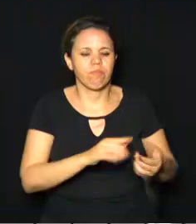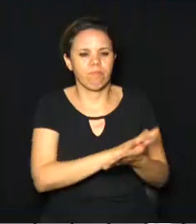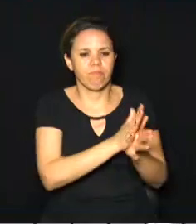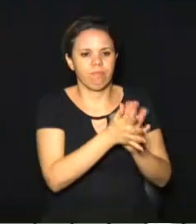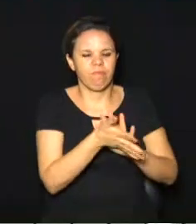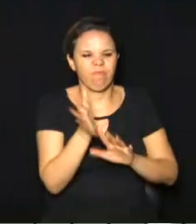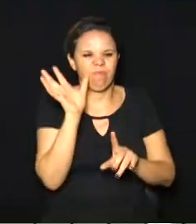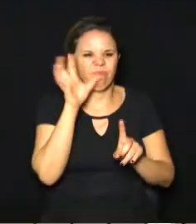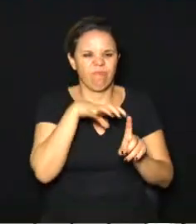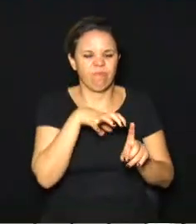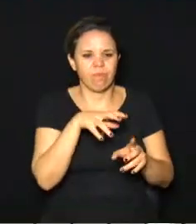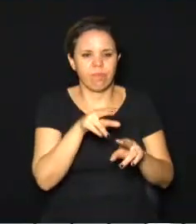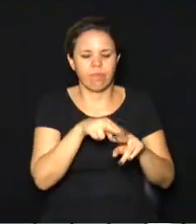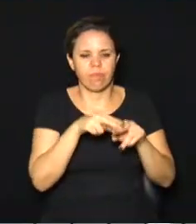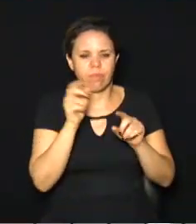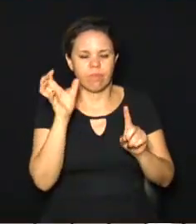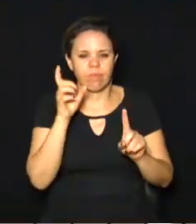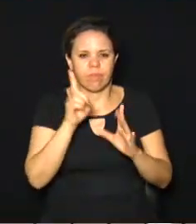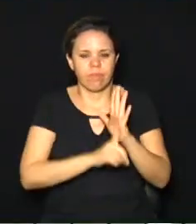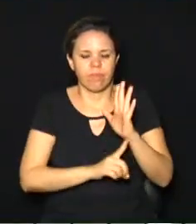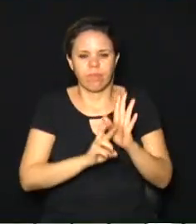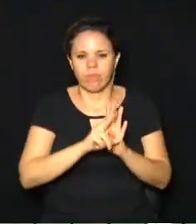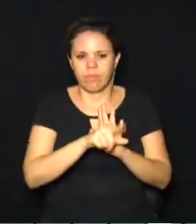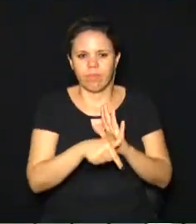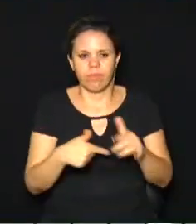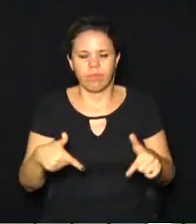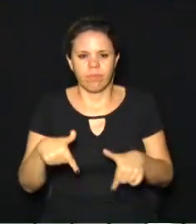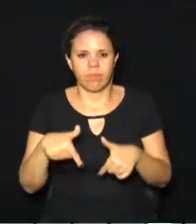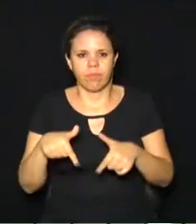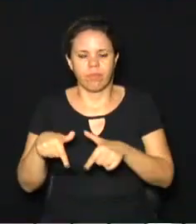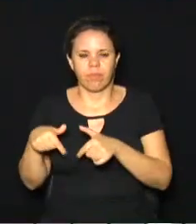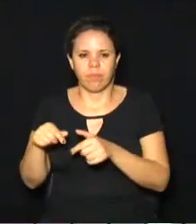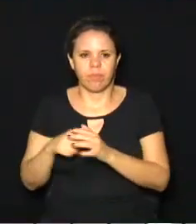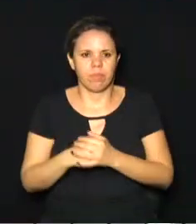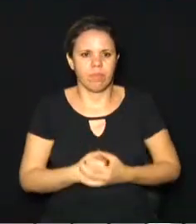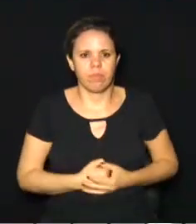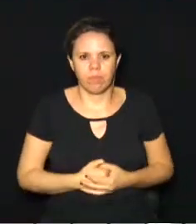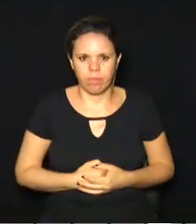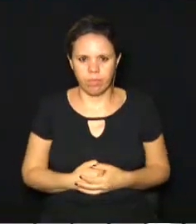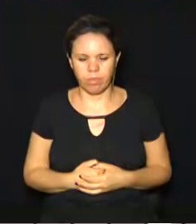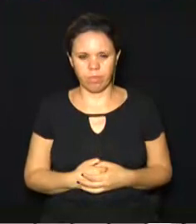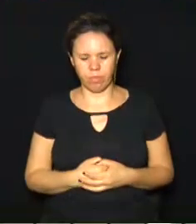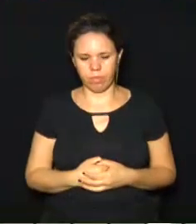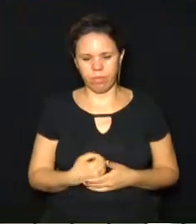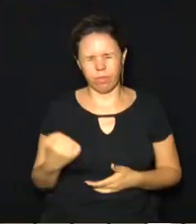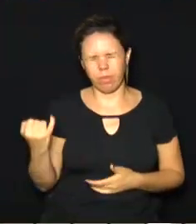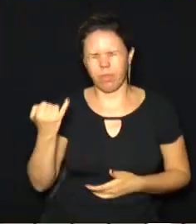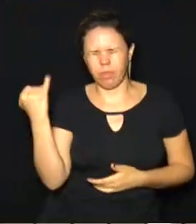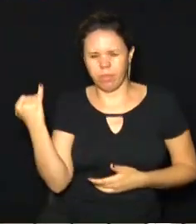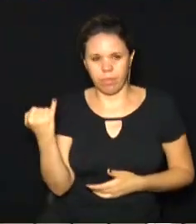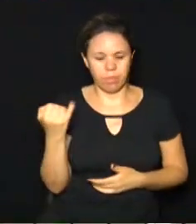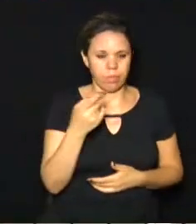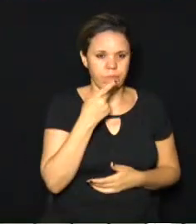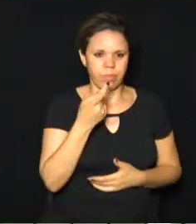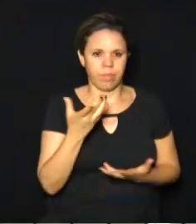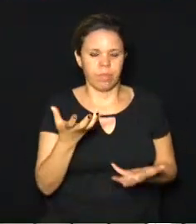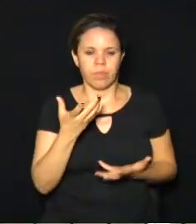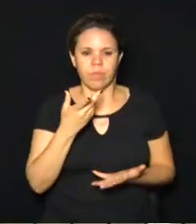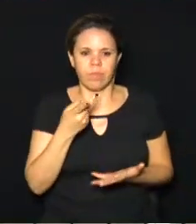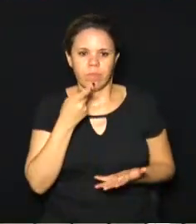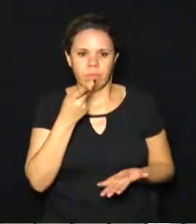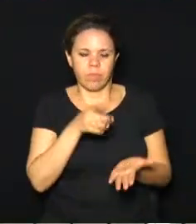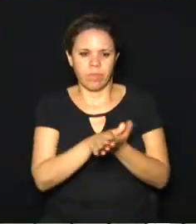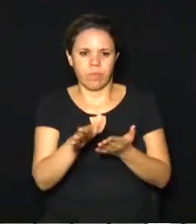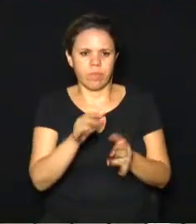do ponto de vista dos seus direitos por diversas frentes de atuação, né? E é muito importante que se diga, e quero aqui